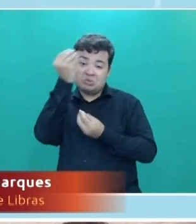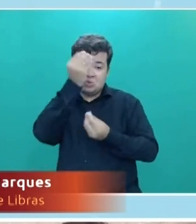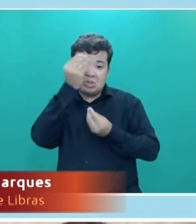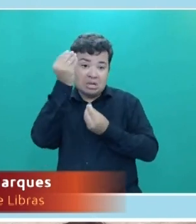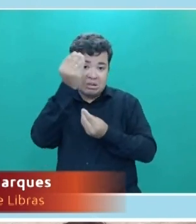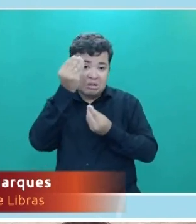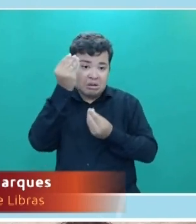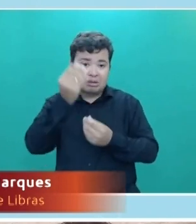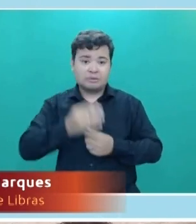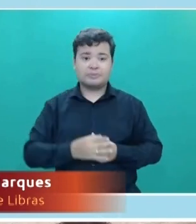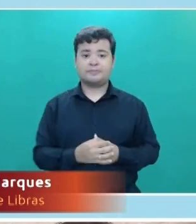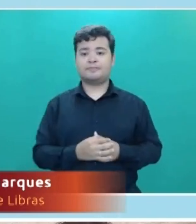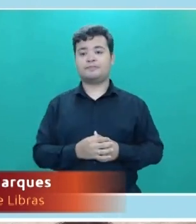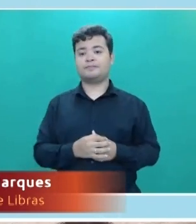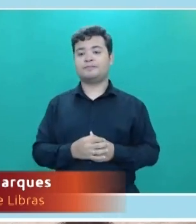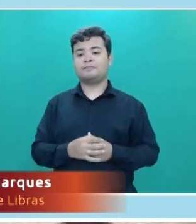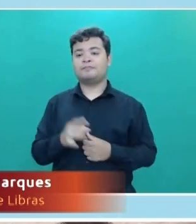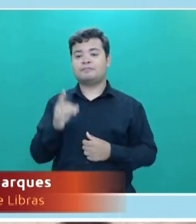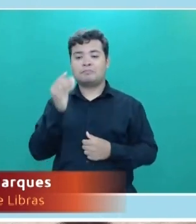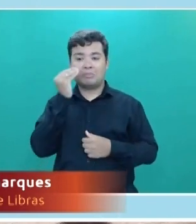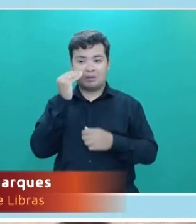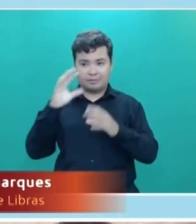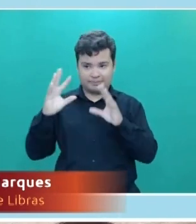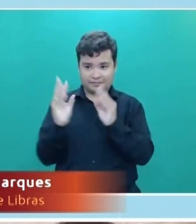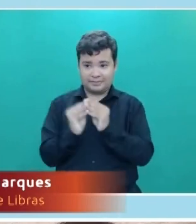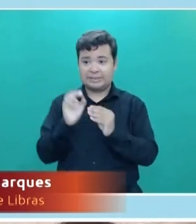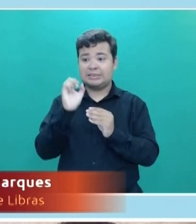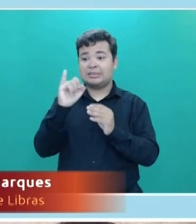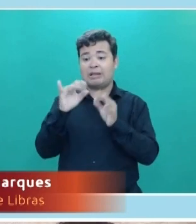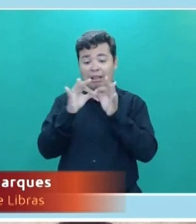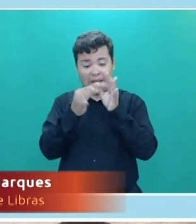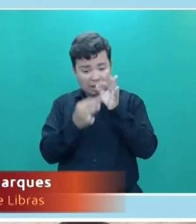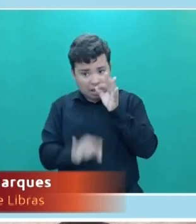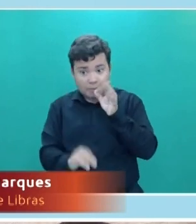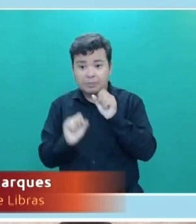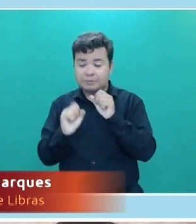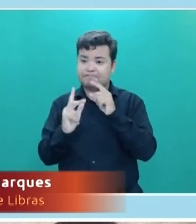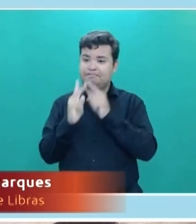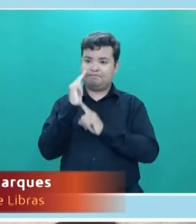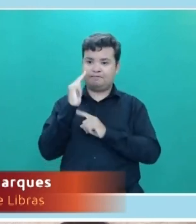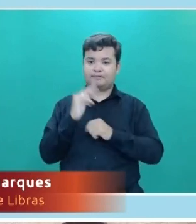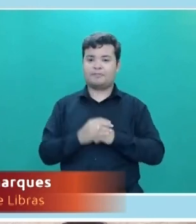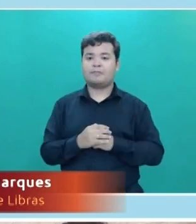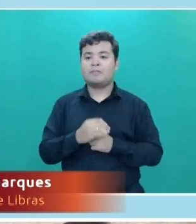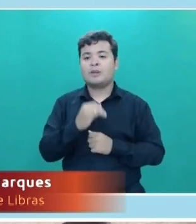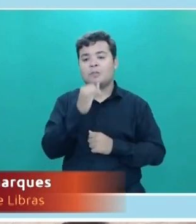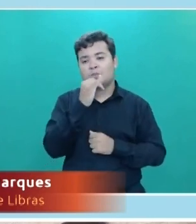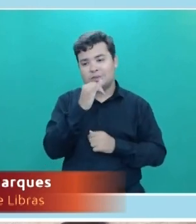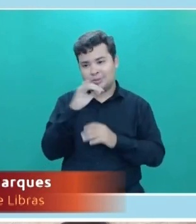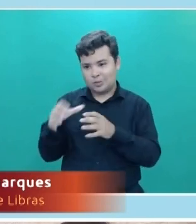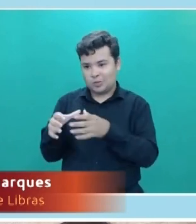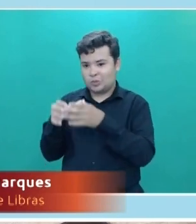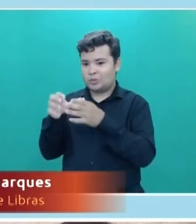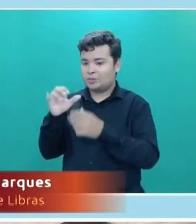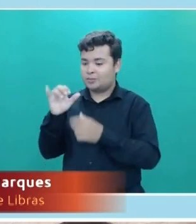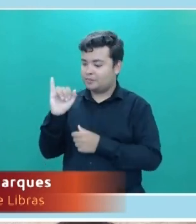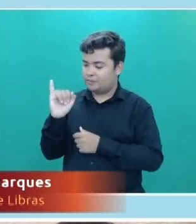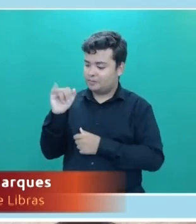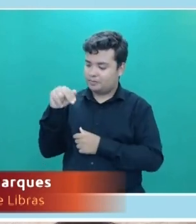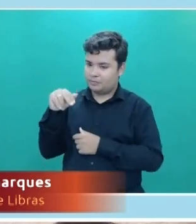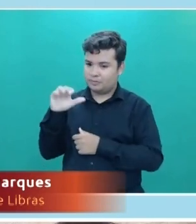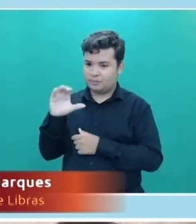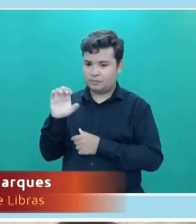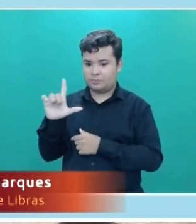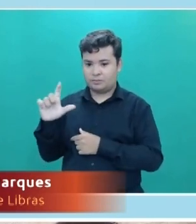para concluir, me interrompa se eu estiver avançando, no caso dos incels, que a gente conversava no